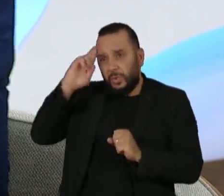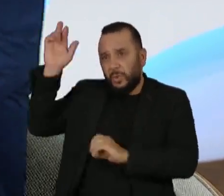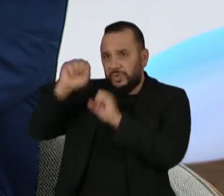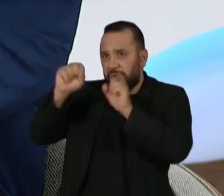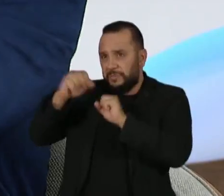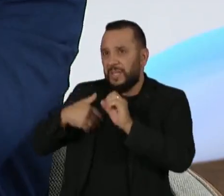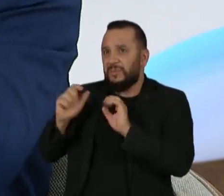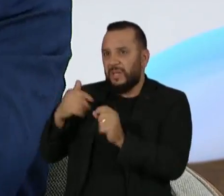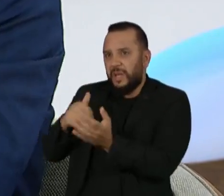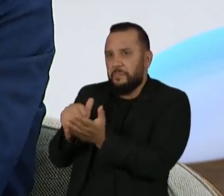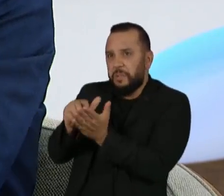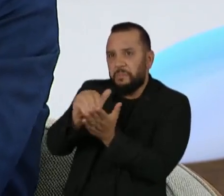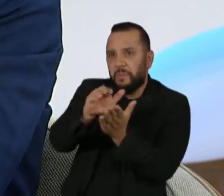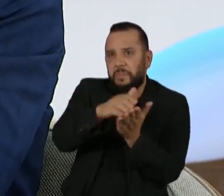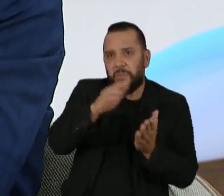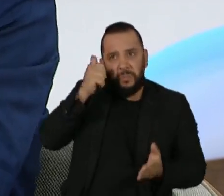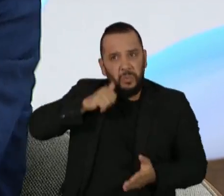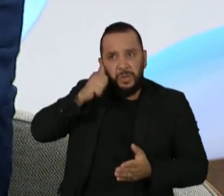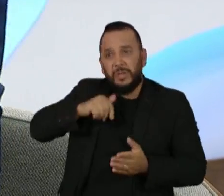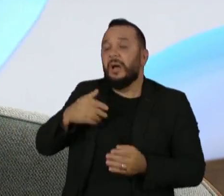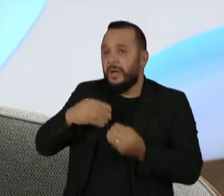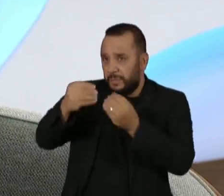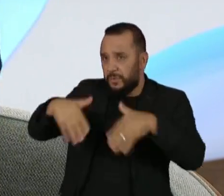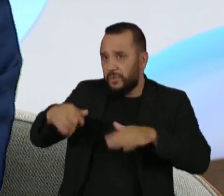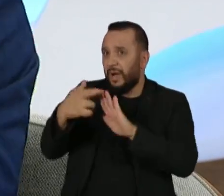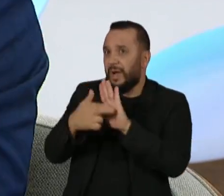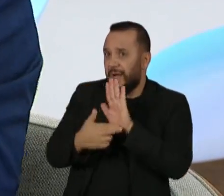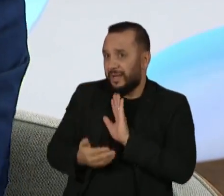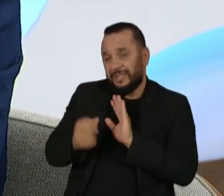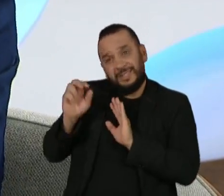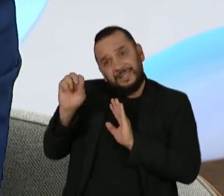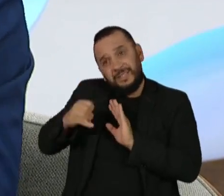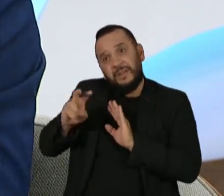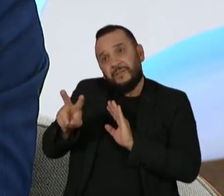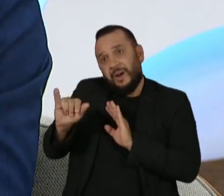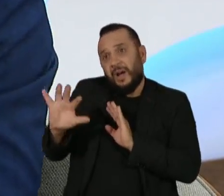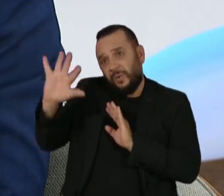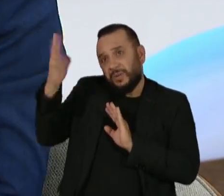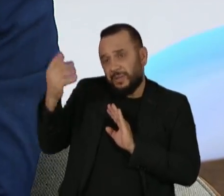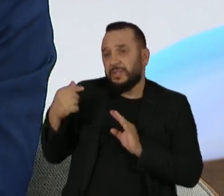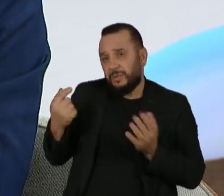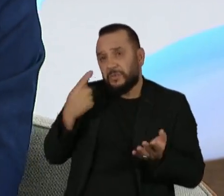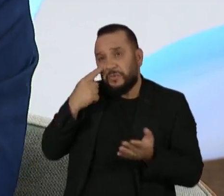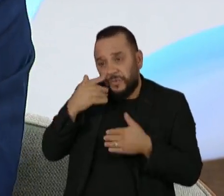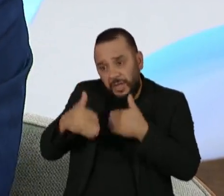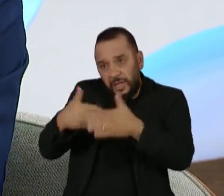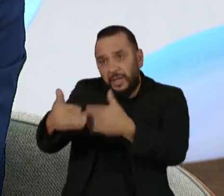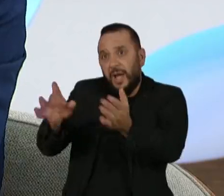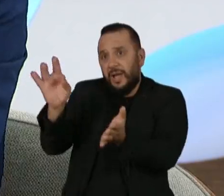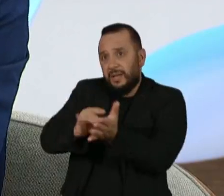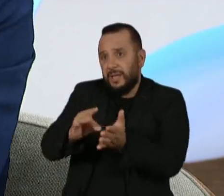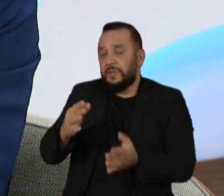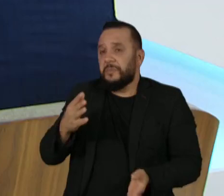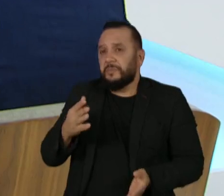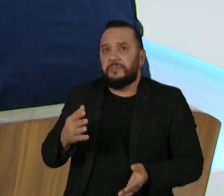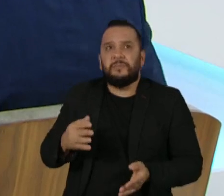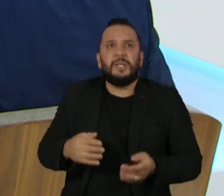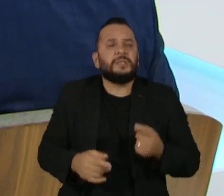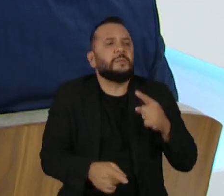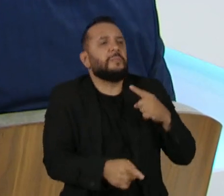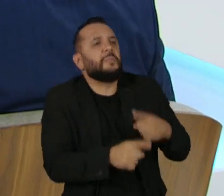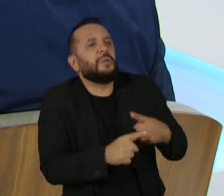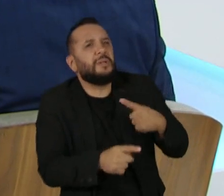proteger poderia vir a ser prejudicado por aquela regra. Se isso acontecer ou não, a gente vai ver agora na realidade. Agora, qual é o meu interesse? Mas por que